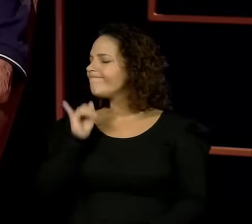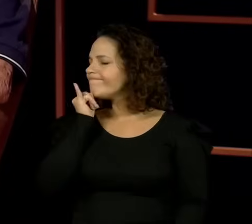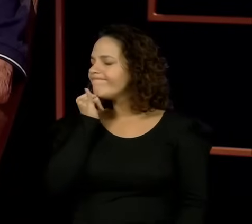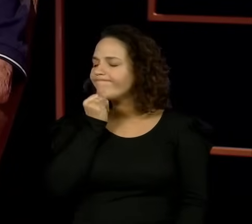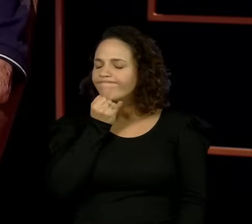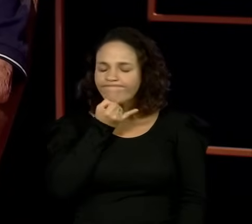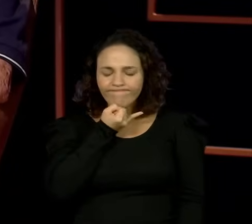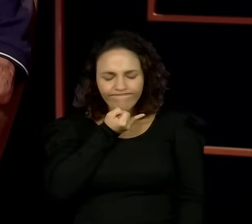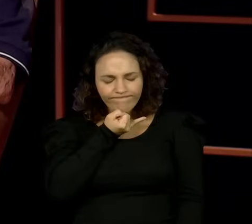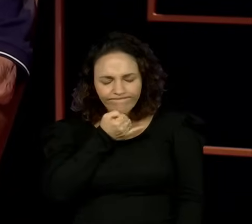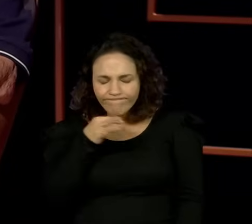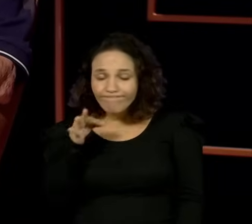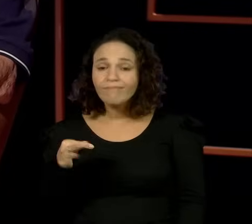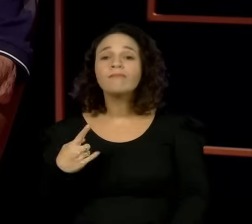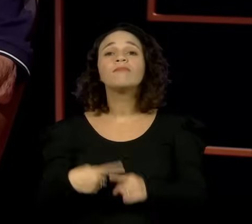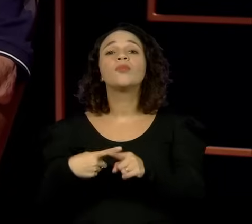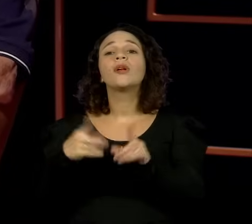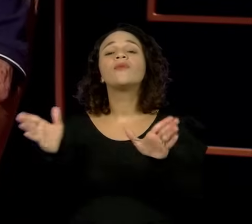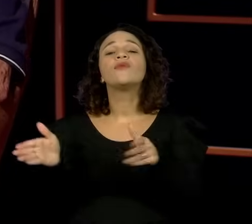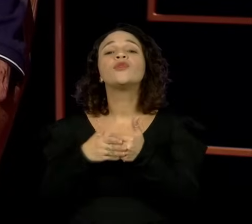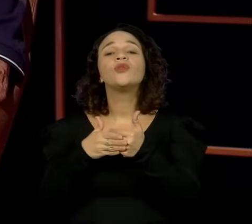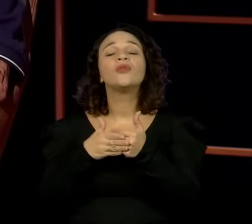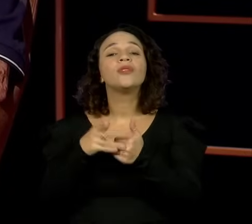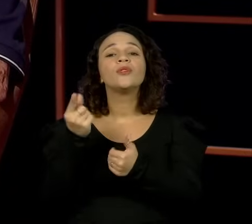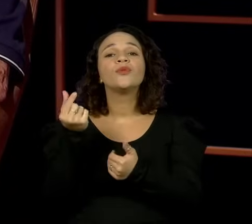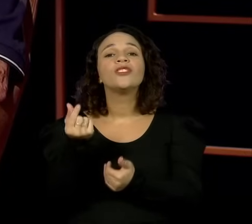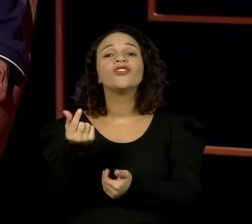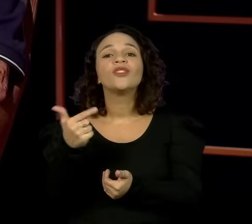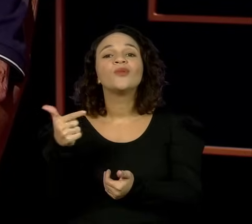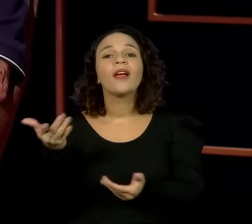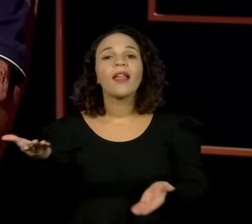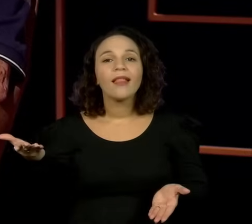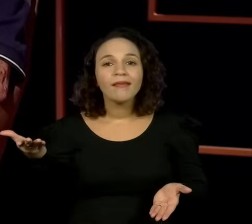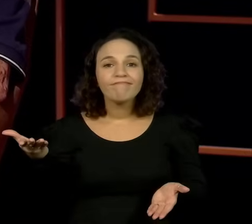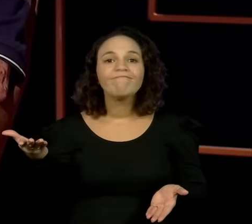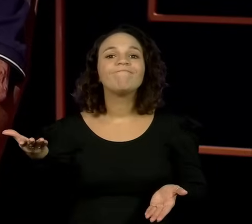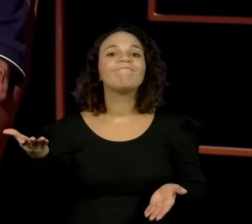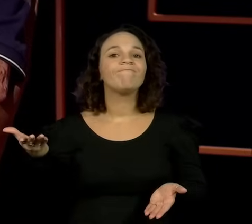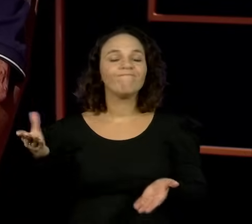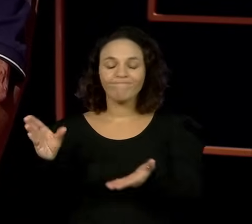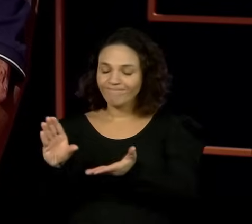tristeza, porque acabou por falta de dinheiro. E era uma